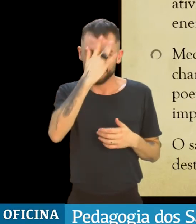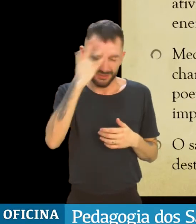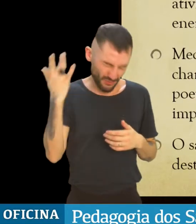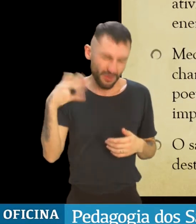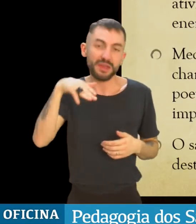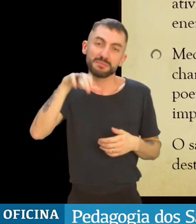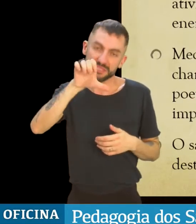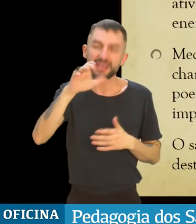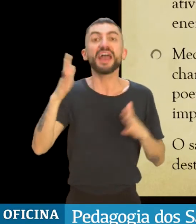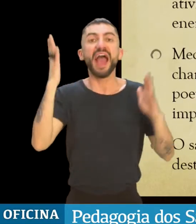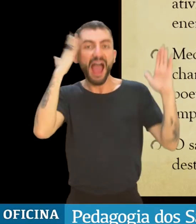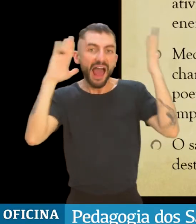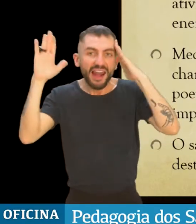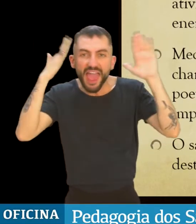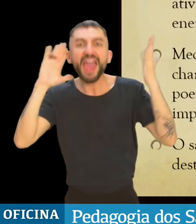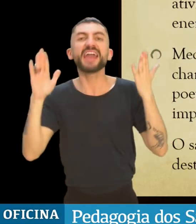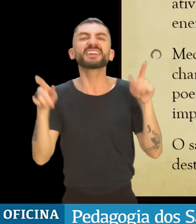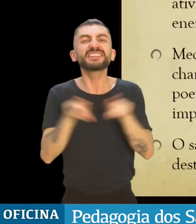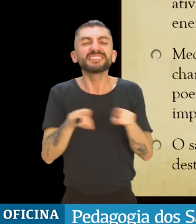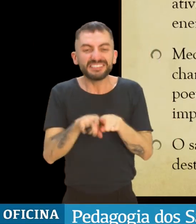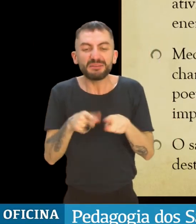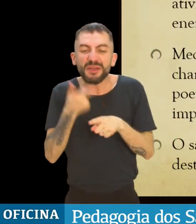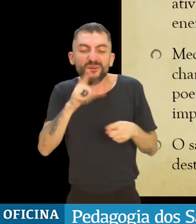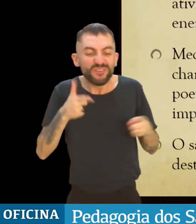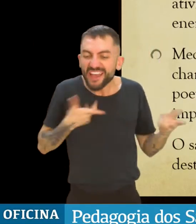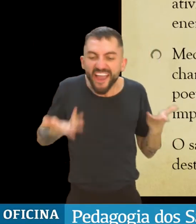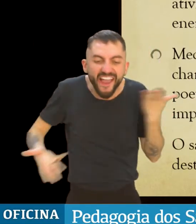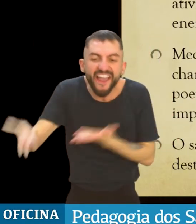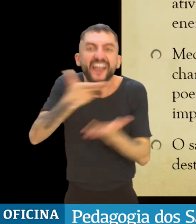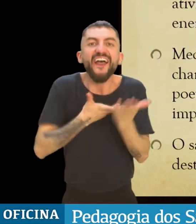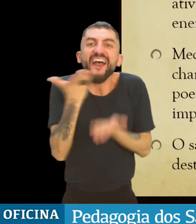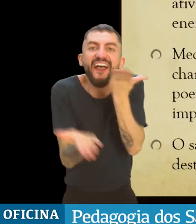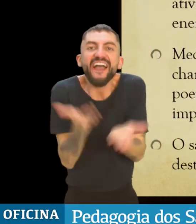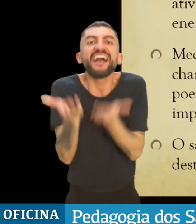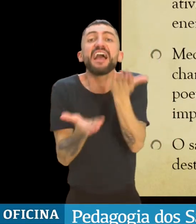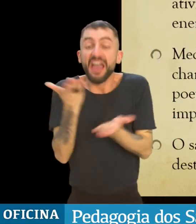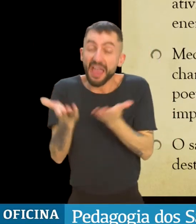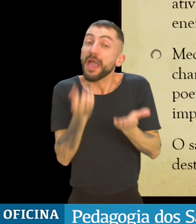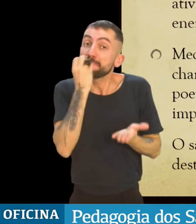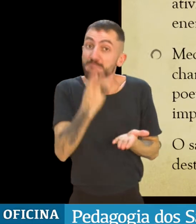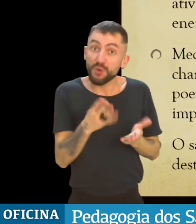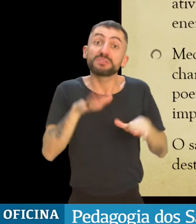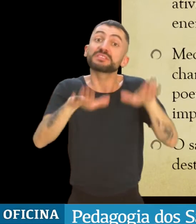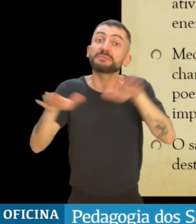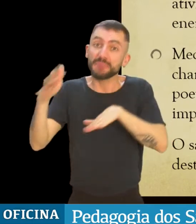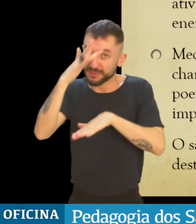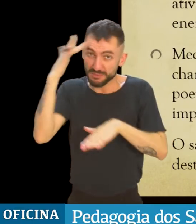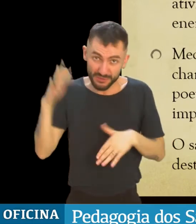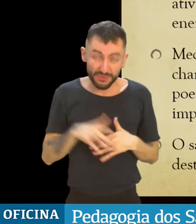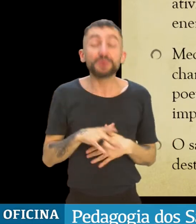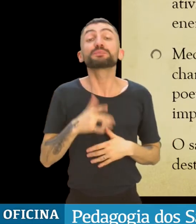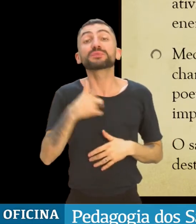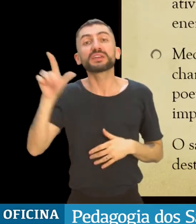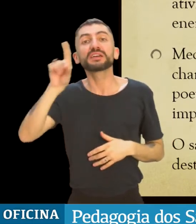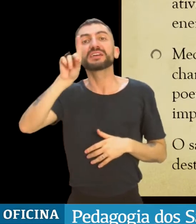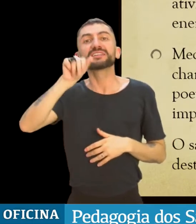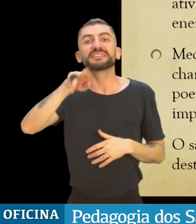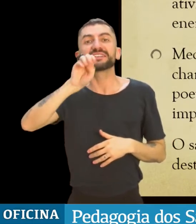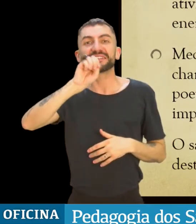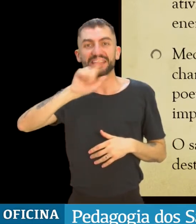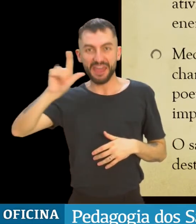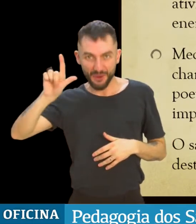Que seja dinâmico. É uma prática, você vai descobrindo isso. A gente tem o Daniel Michoni, que é um poeta,